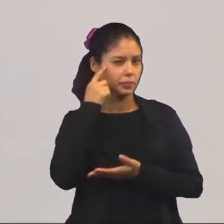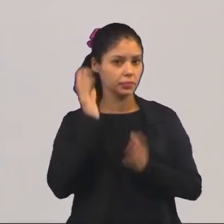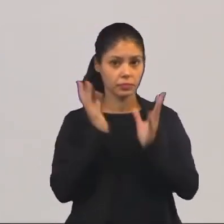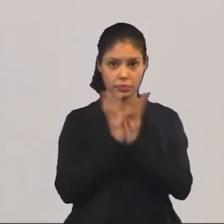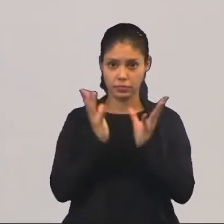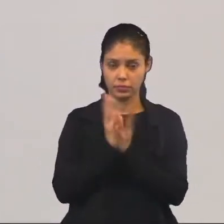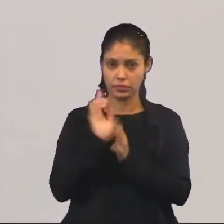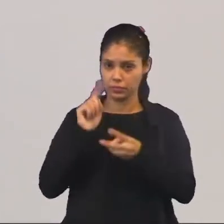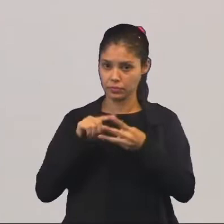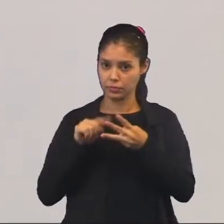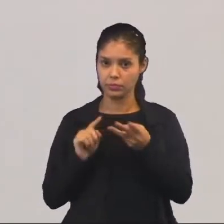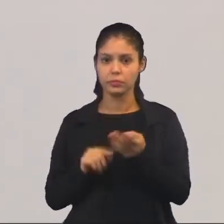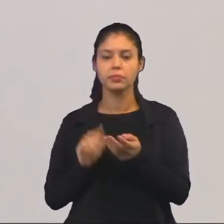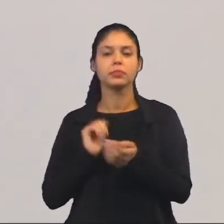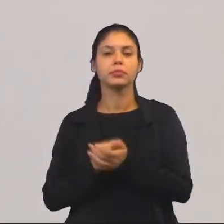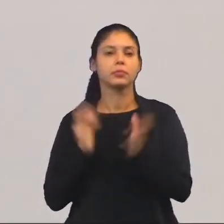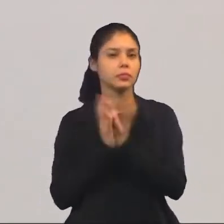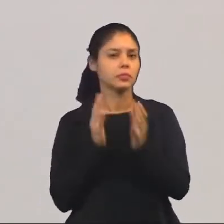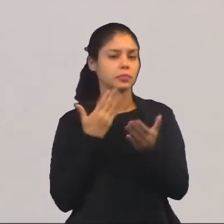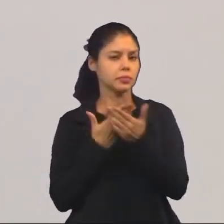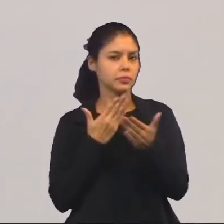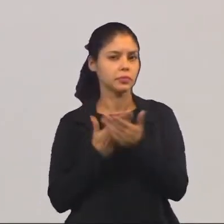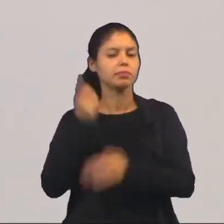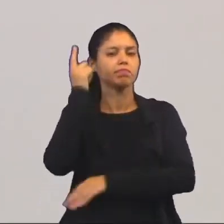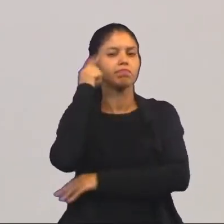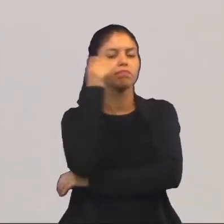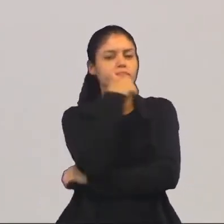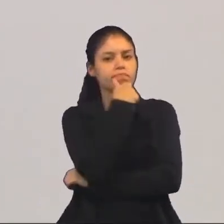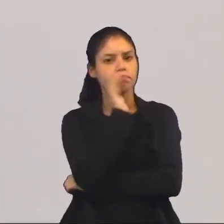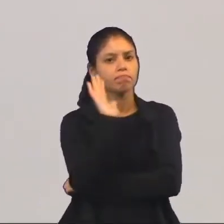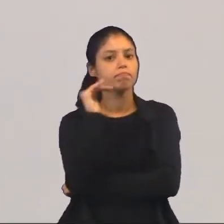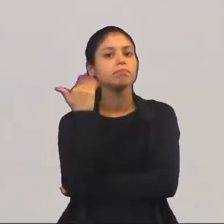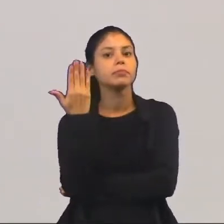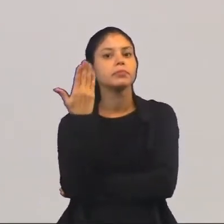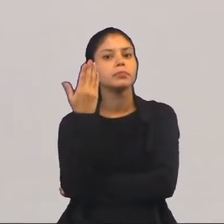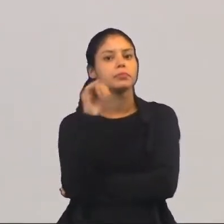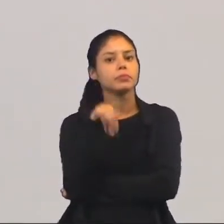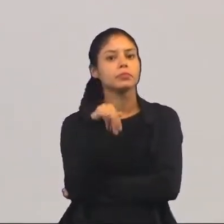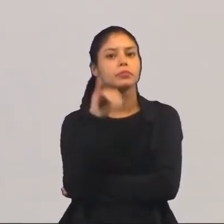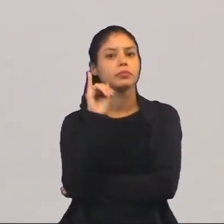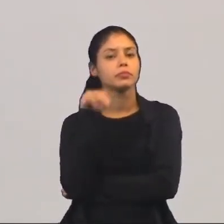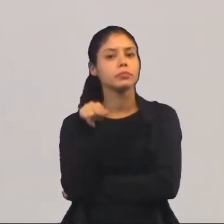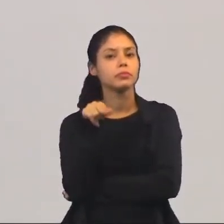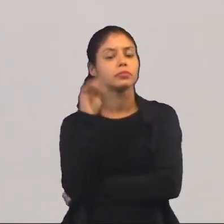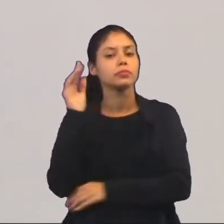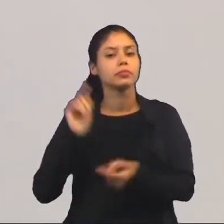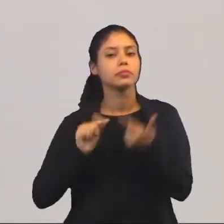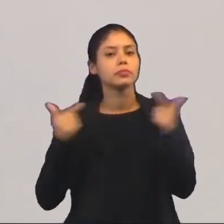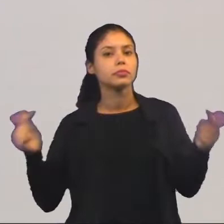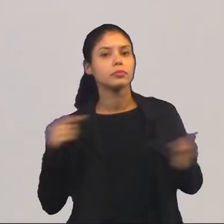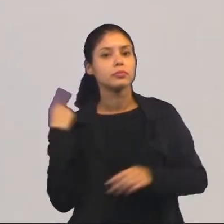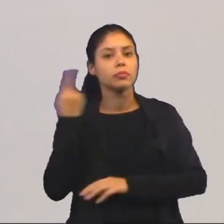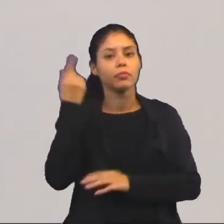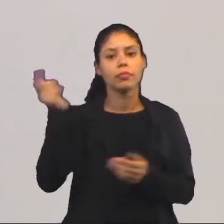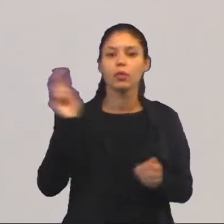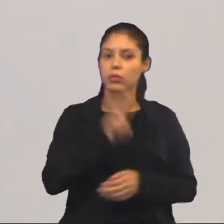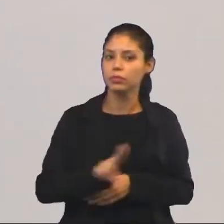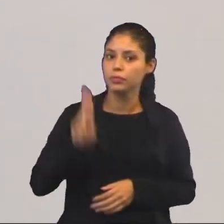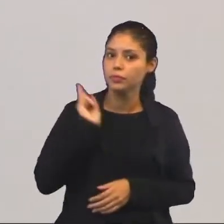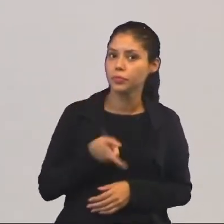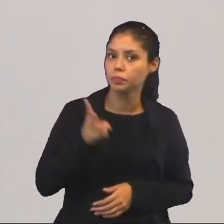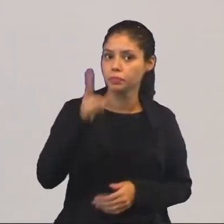nos grupos, dos 3 grupos que nós estudamos. Pense aí em casa. Quais serão o de maior preferência? Quais serão os de